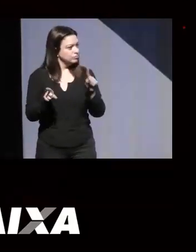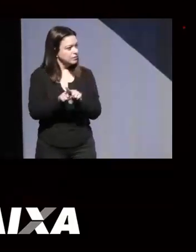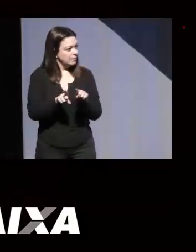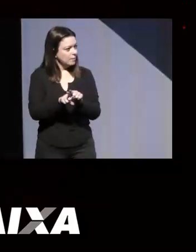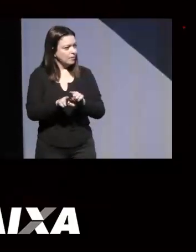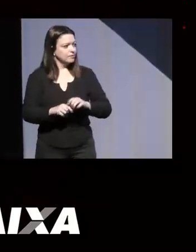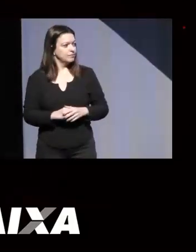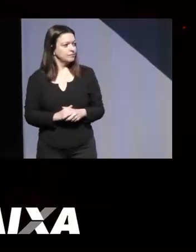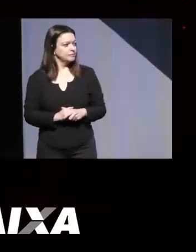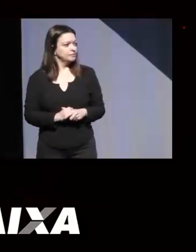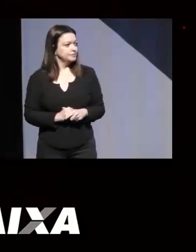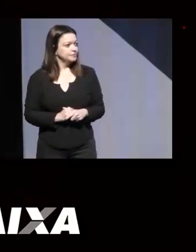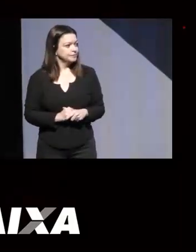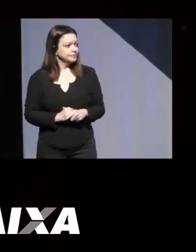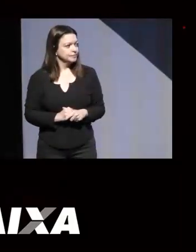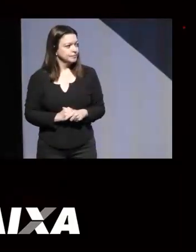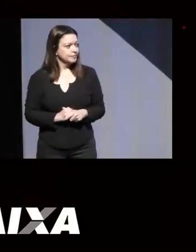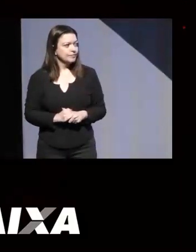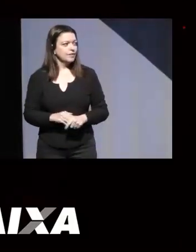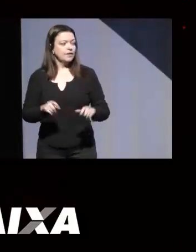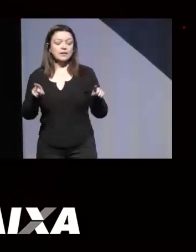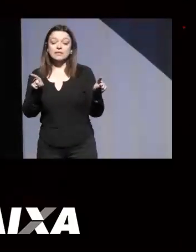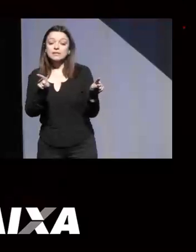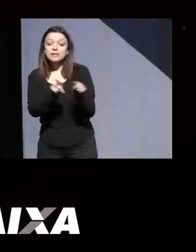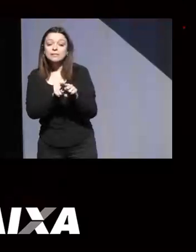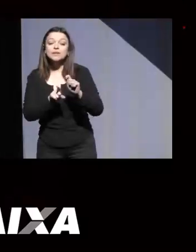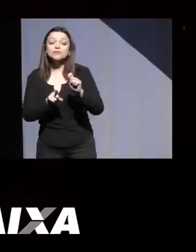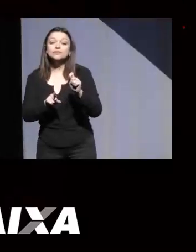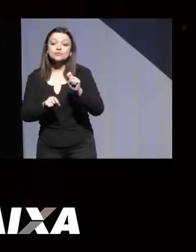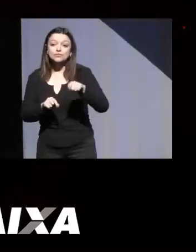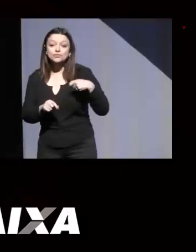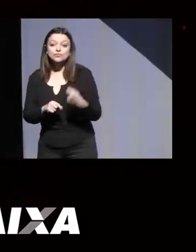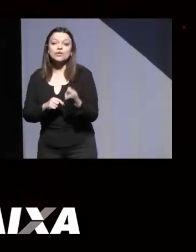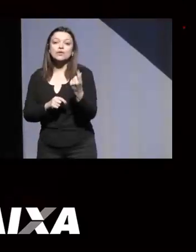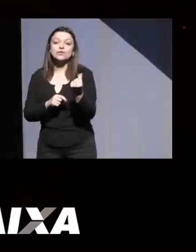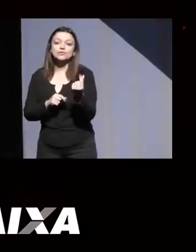Nós temos ainda a questão do cashback.